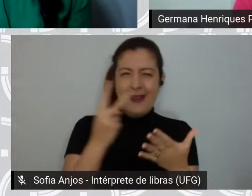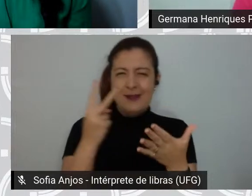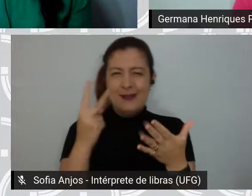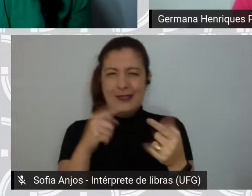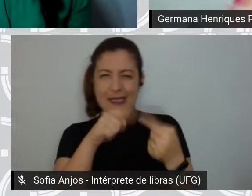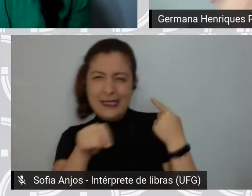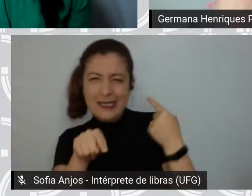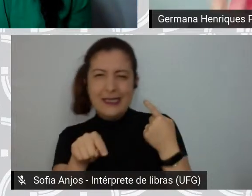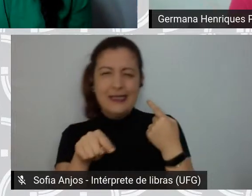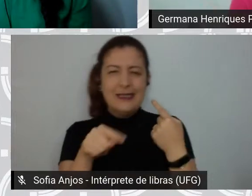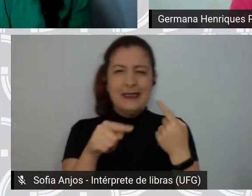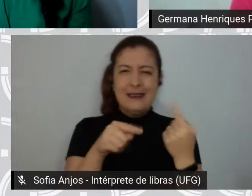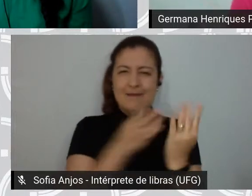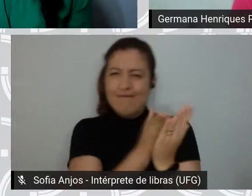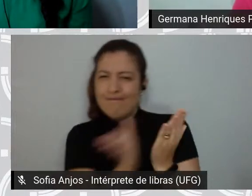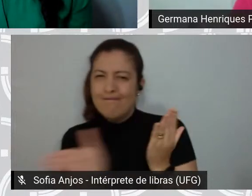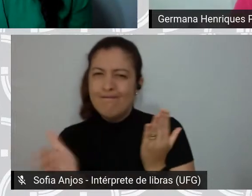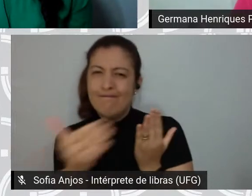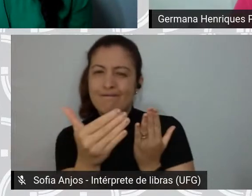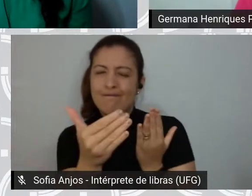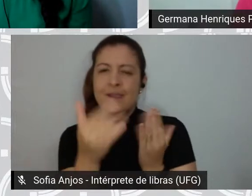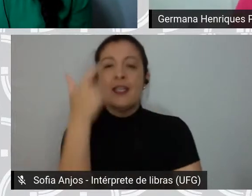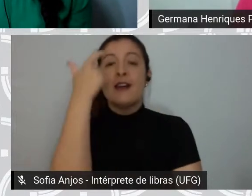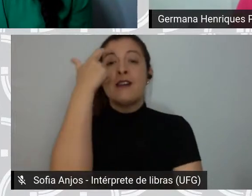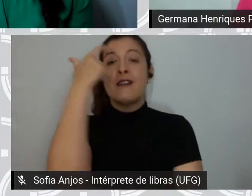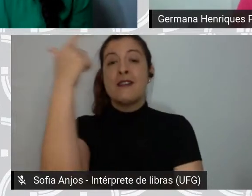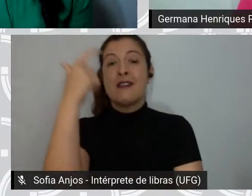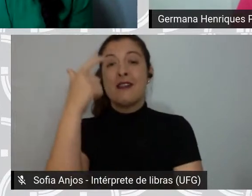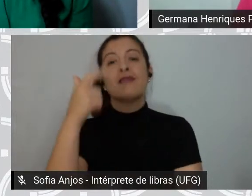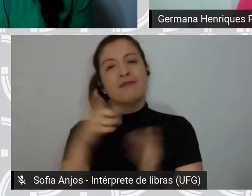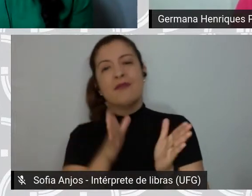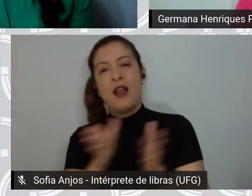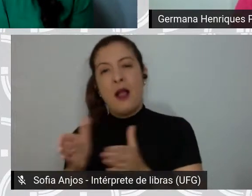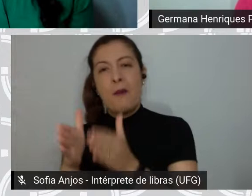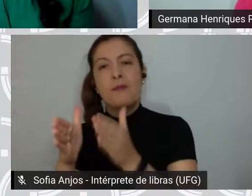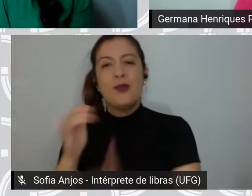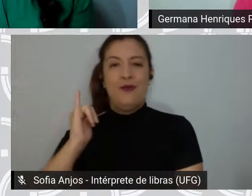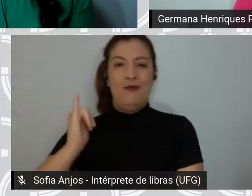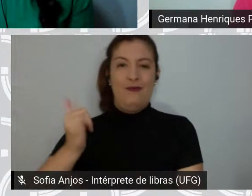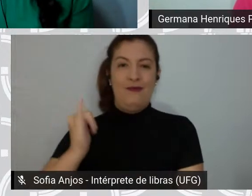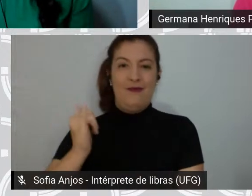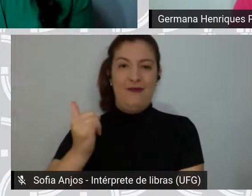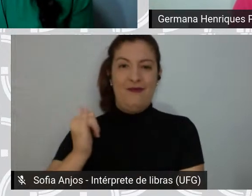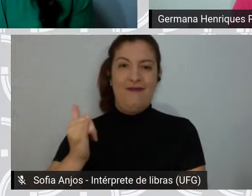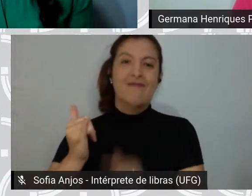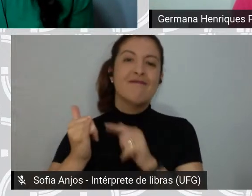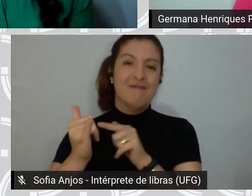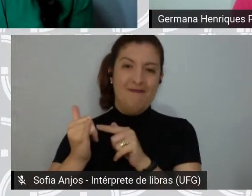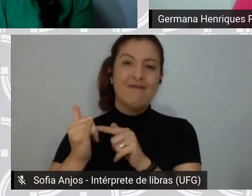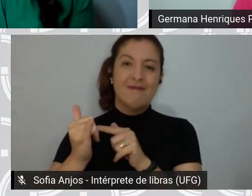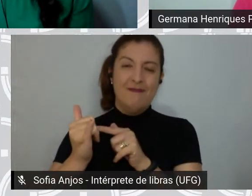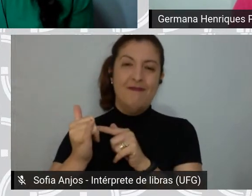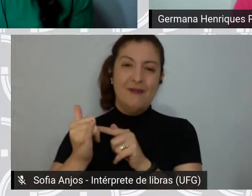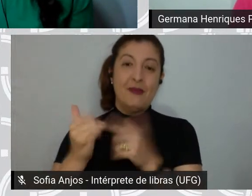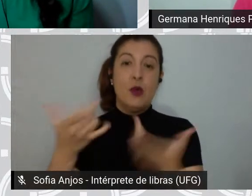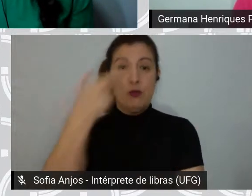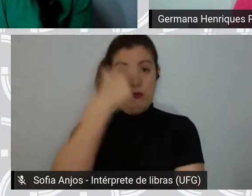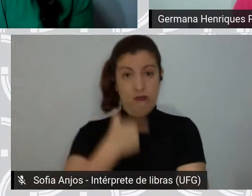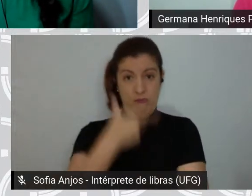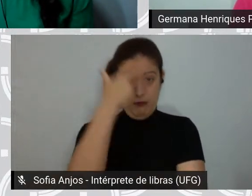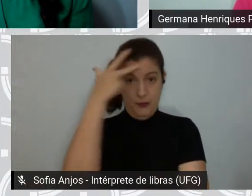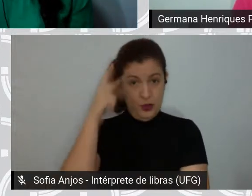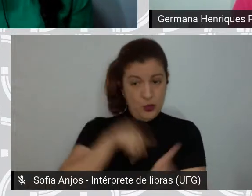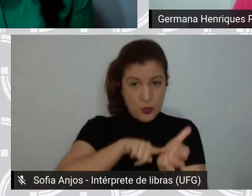da tradução como narrativas. É de se esperar, portanto, que o estudioso interessado pela história